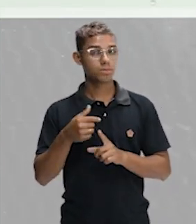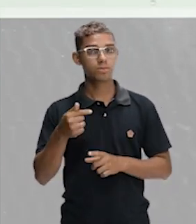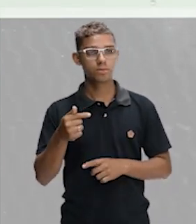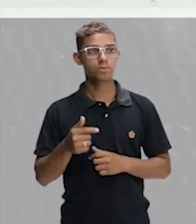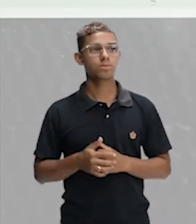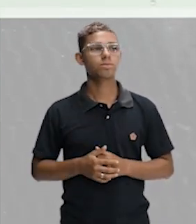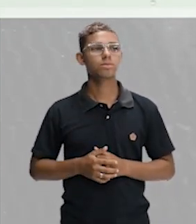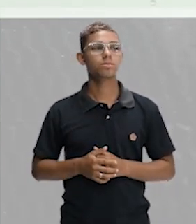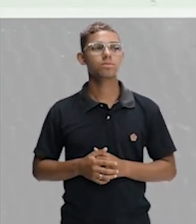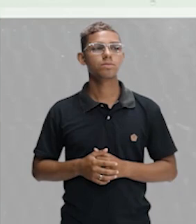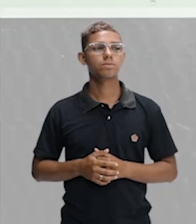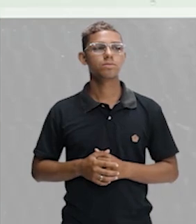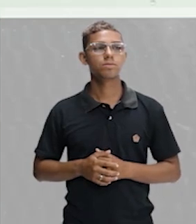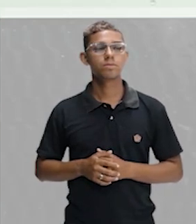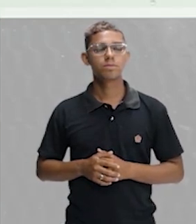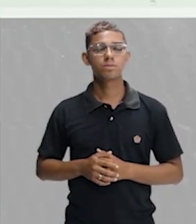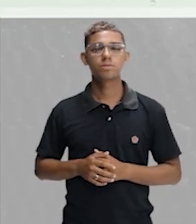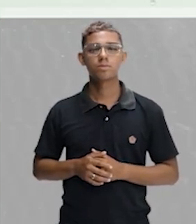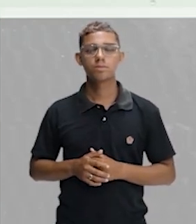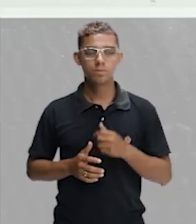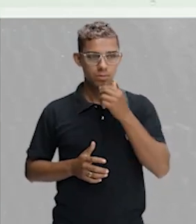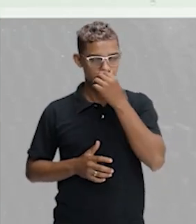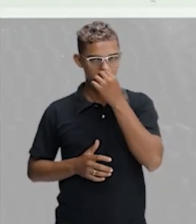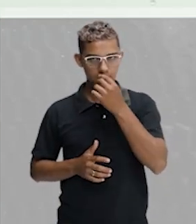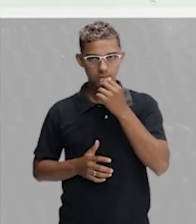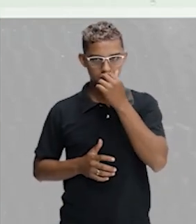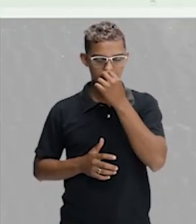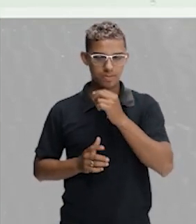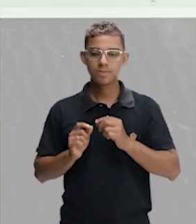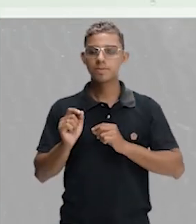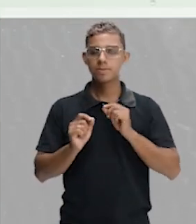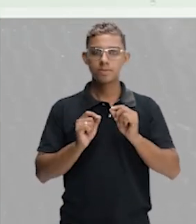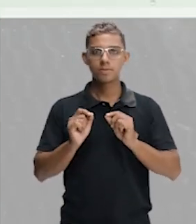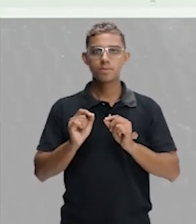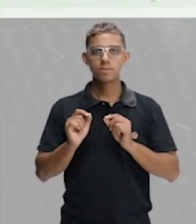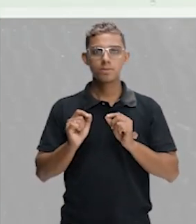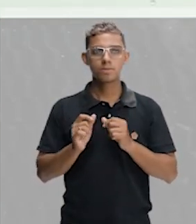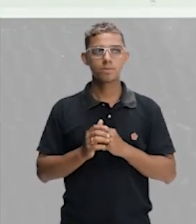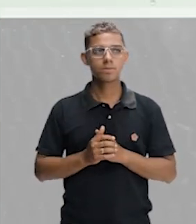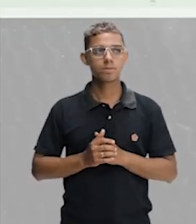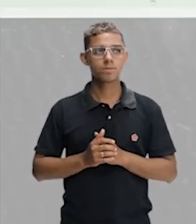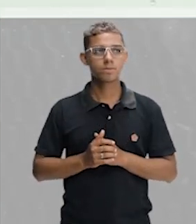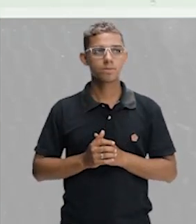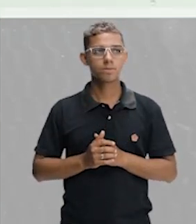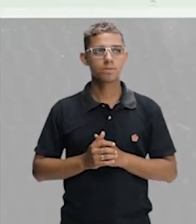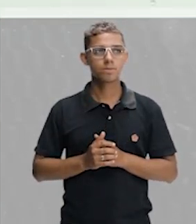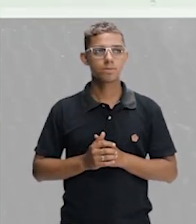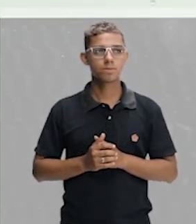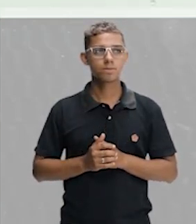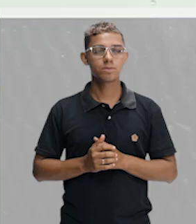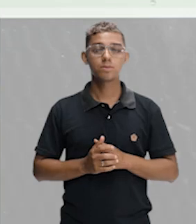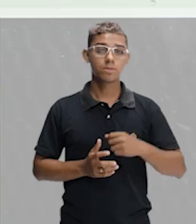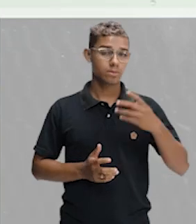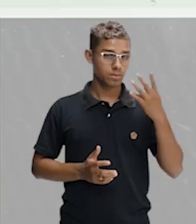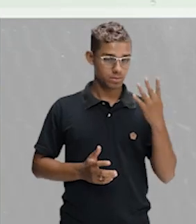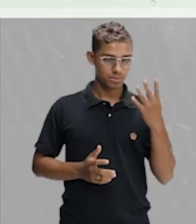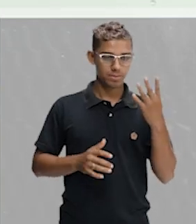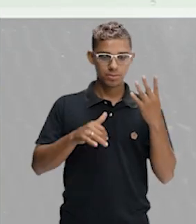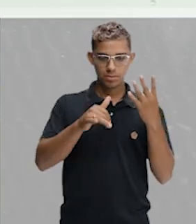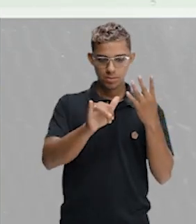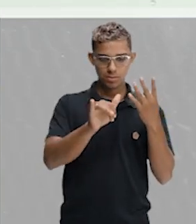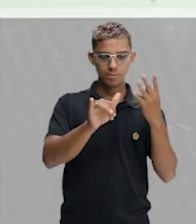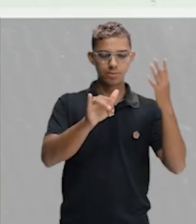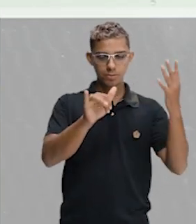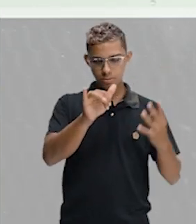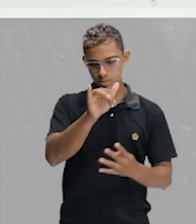+ 7 certo aí o que acontece aqui esse quatro que tá multiplicando passa dividindo então Y